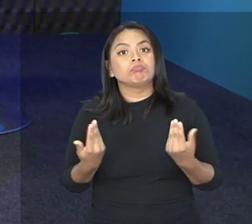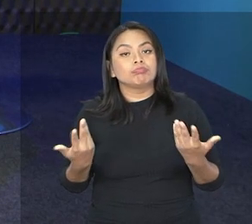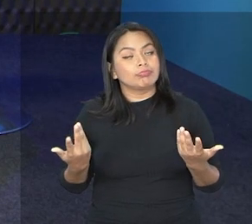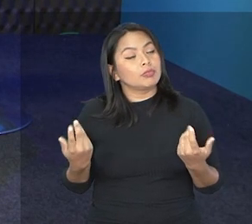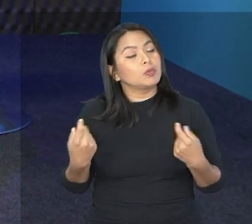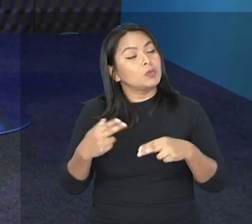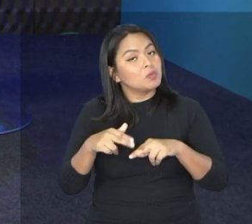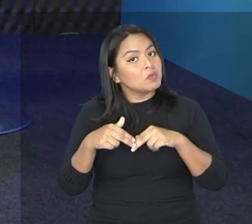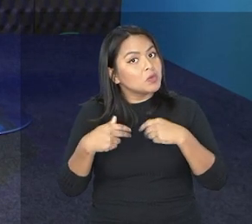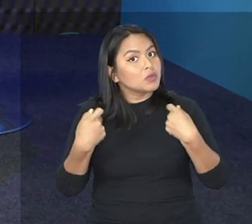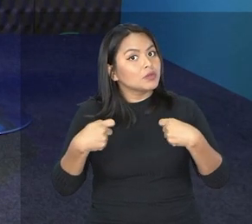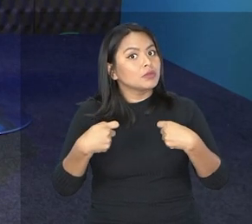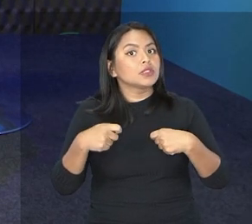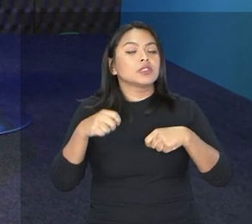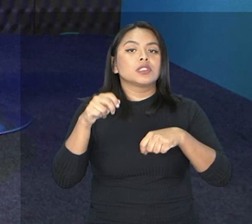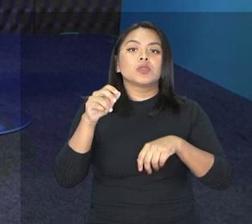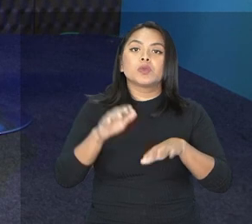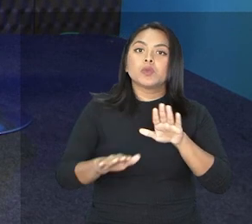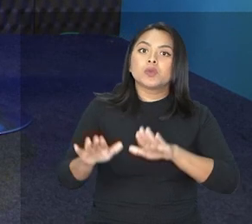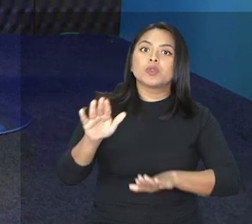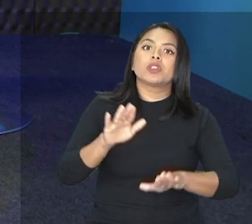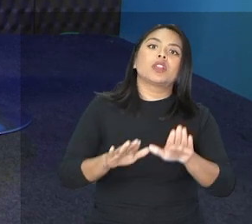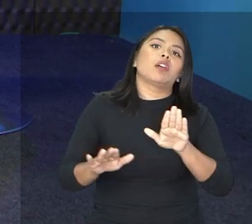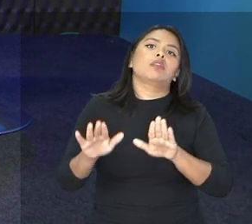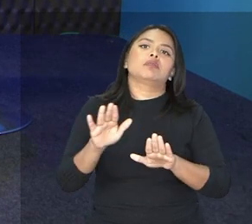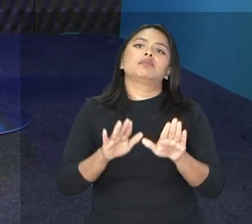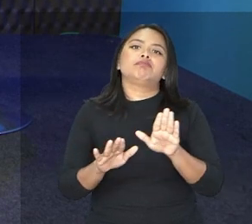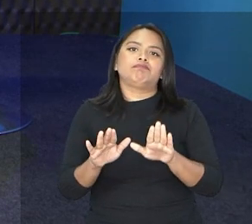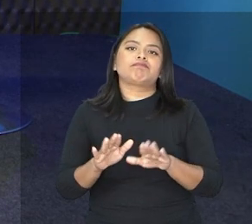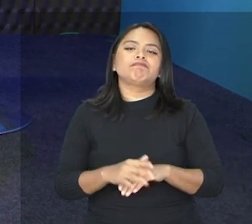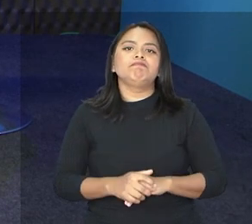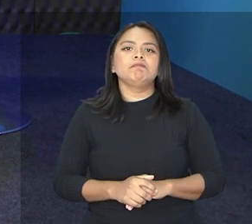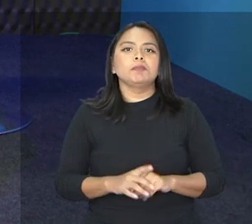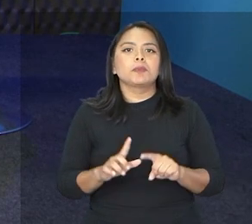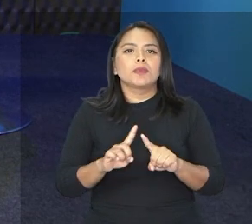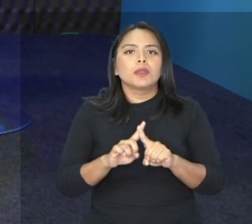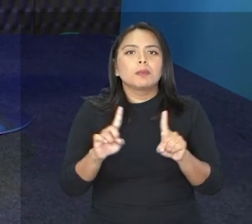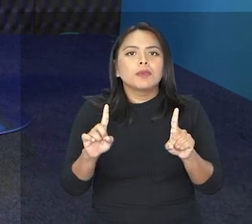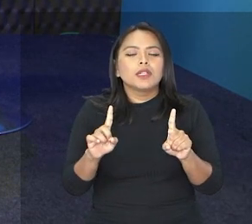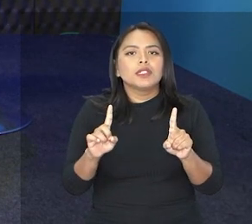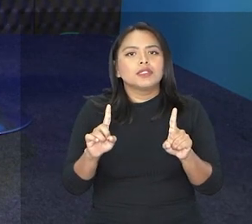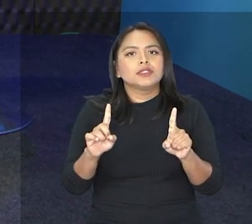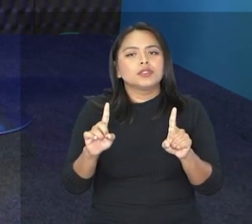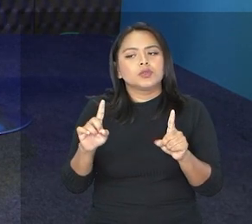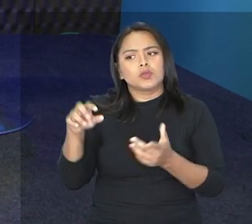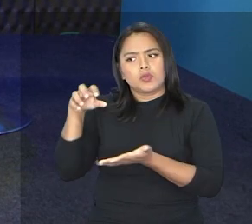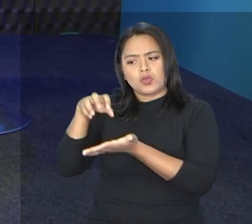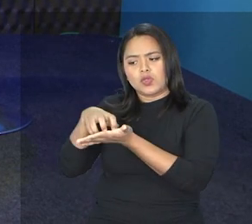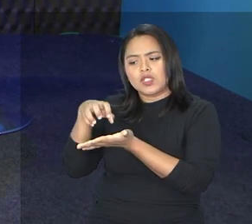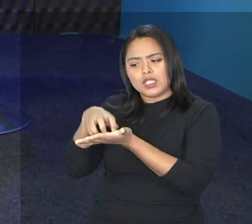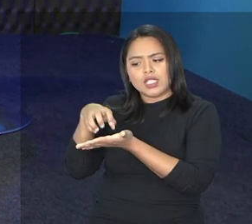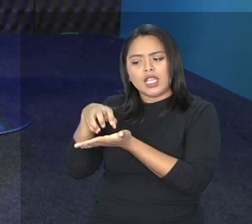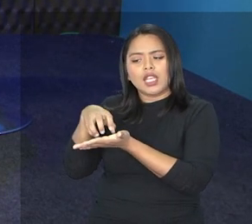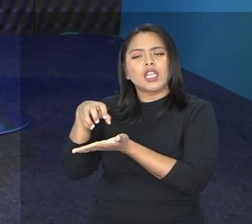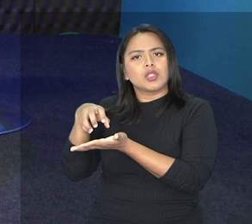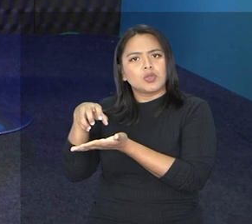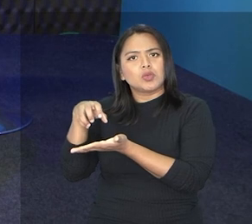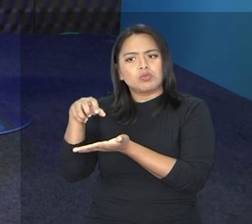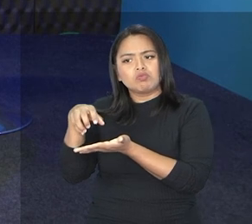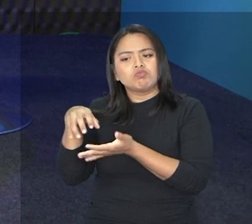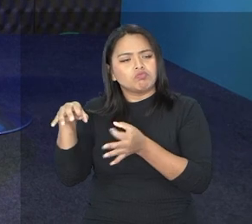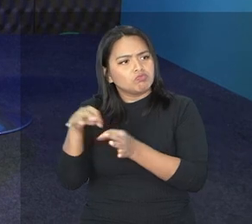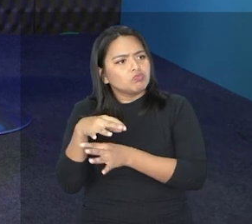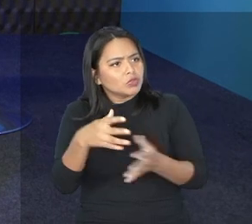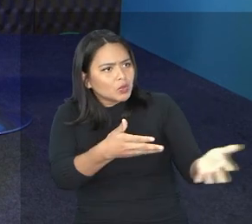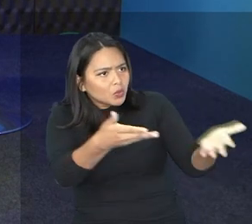Então, a gente precisa ter muito cuidado. Por enquanto, a gente precisa ter esse cuidado. Mas eu quero dizer assim, CADAES está pronto para acolher